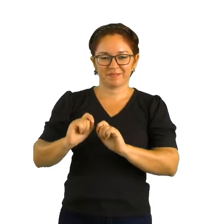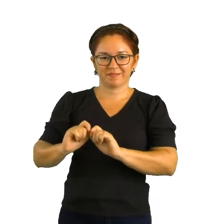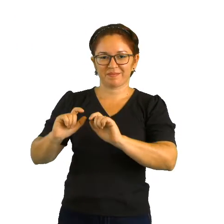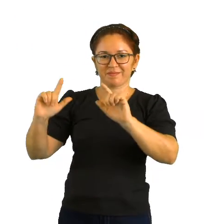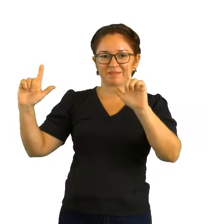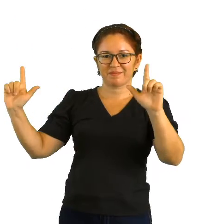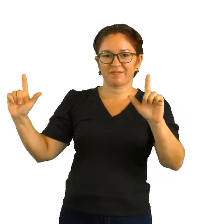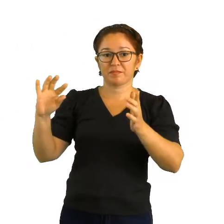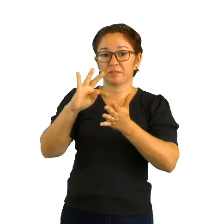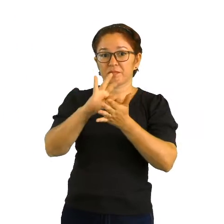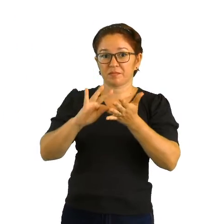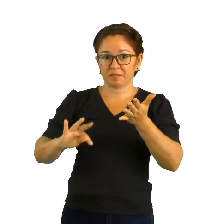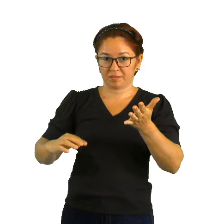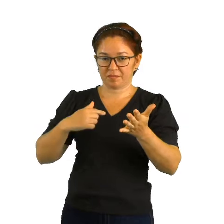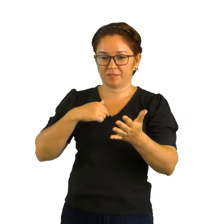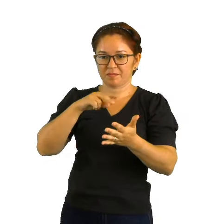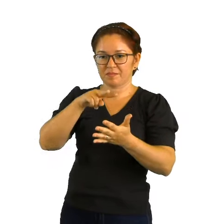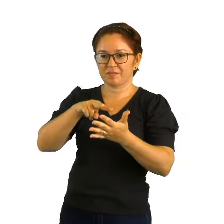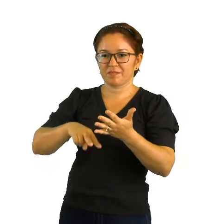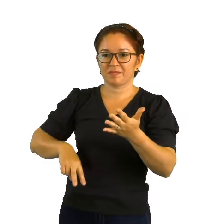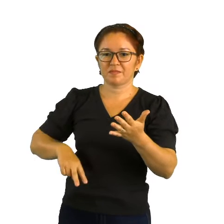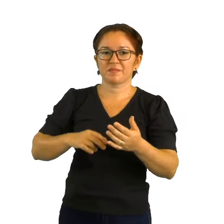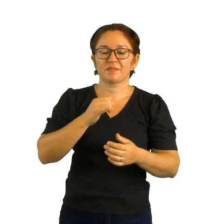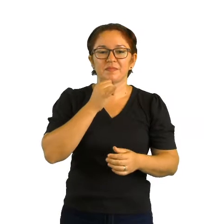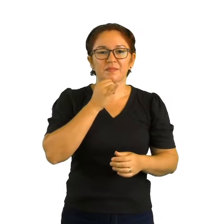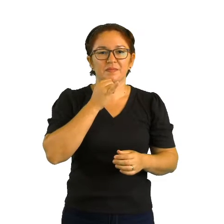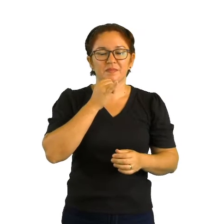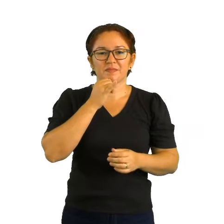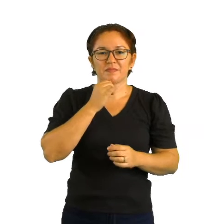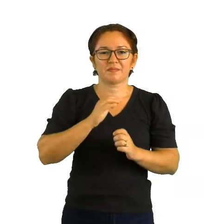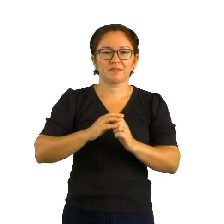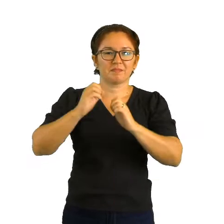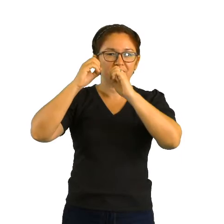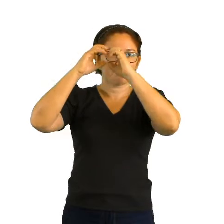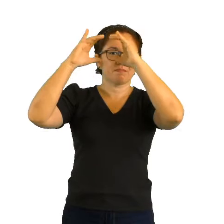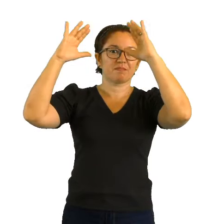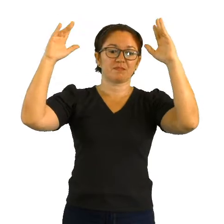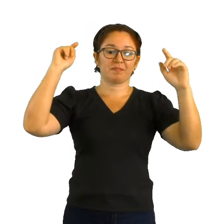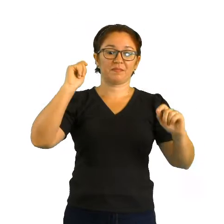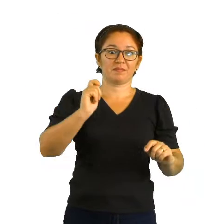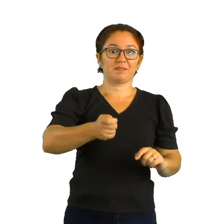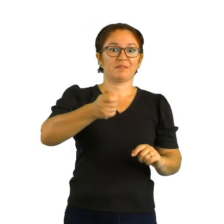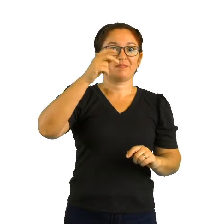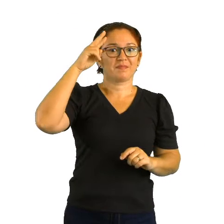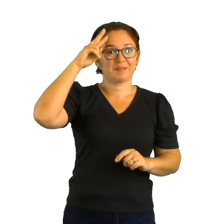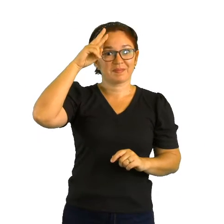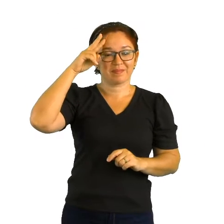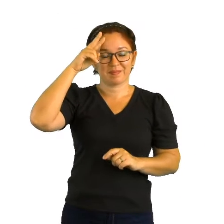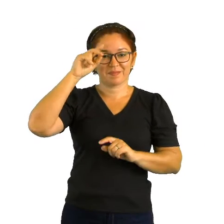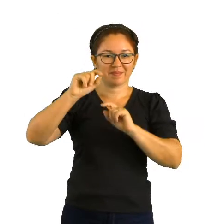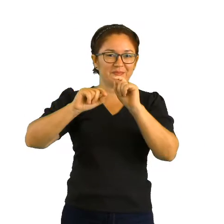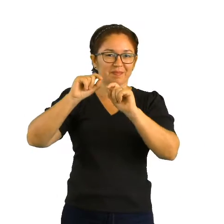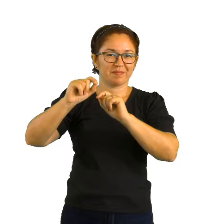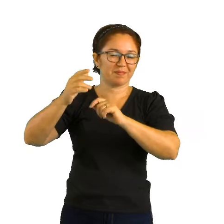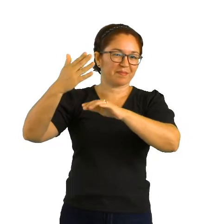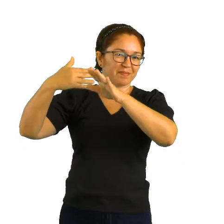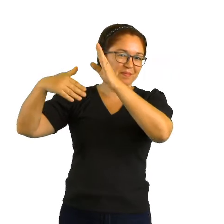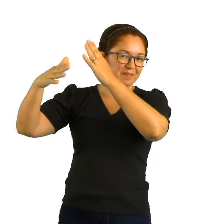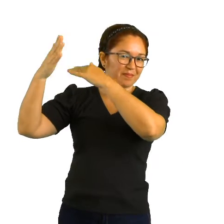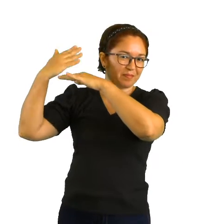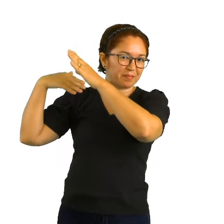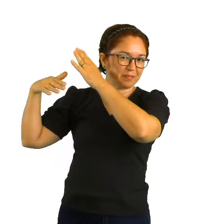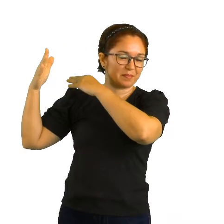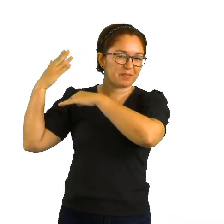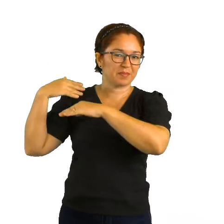ok? Os contos de fadas são histórias que desde a antiguidade